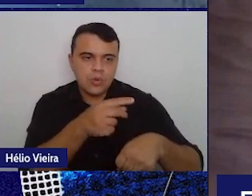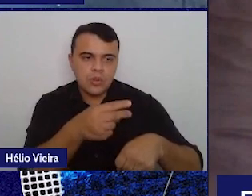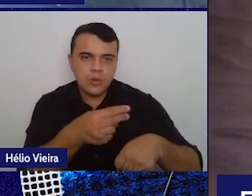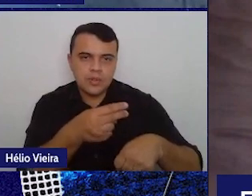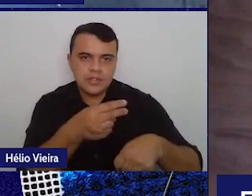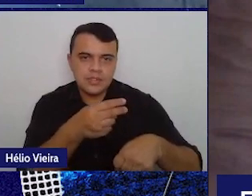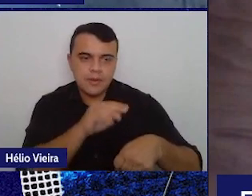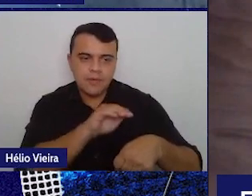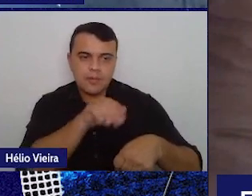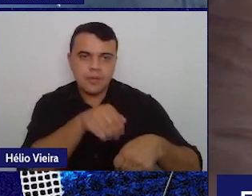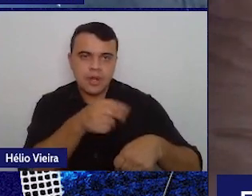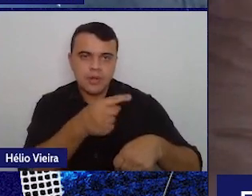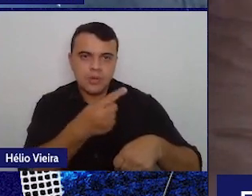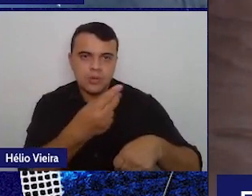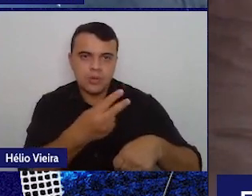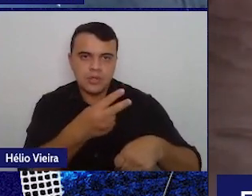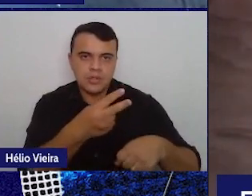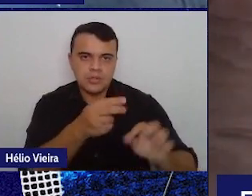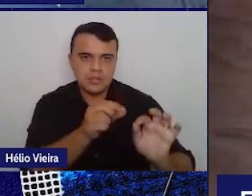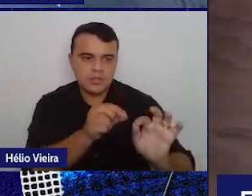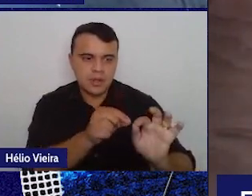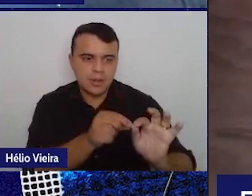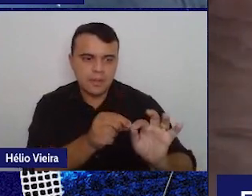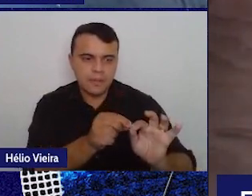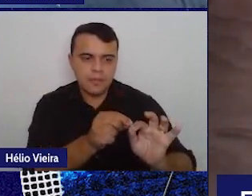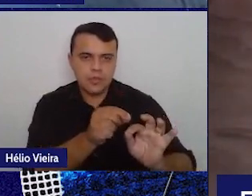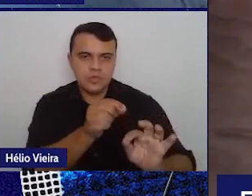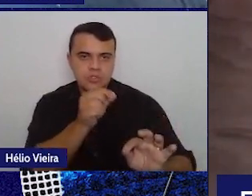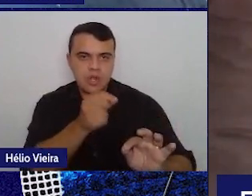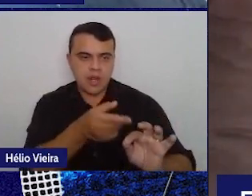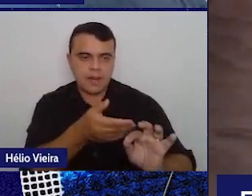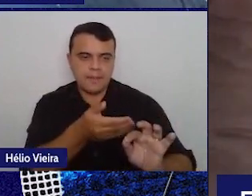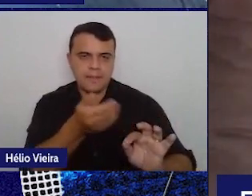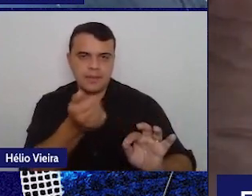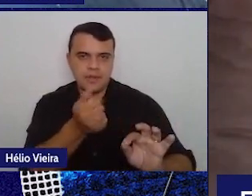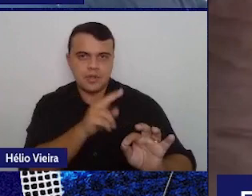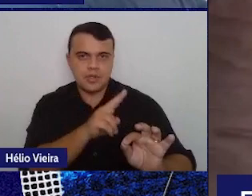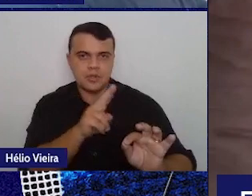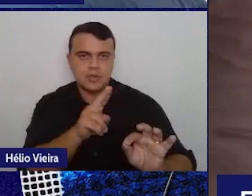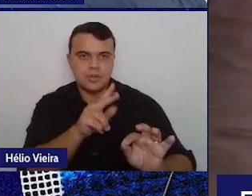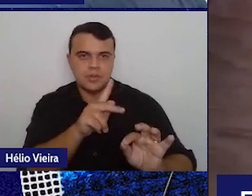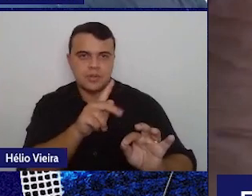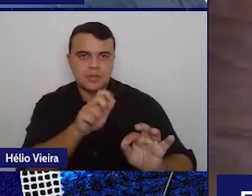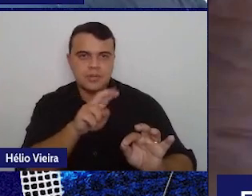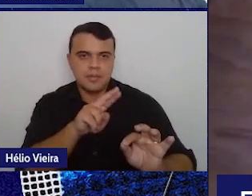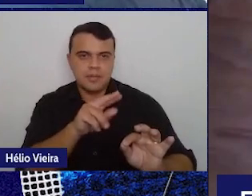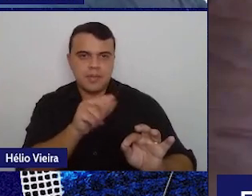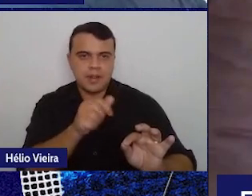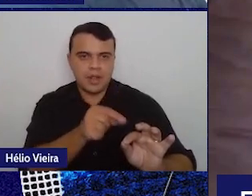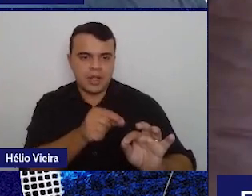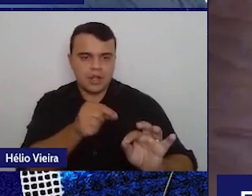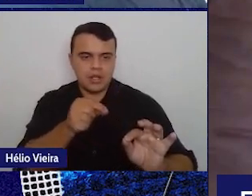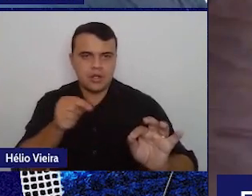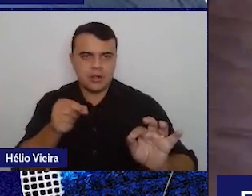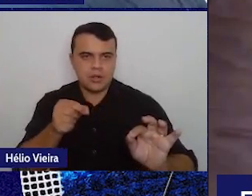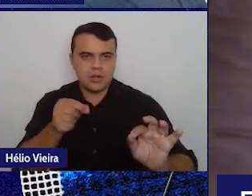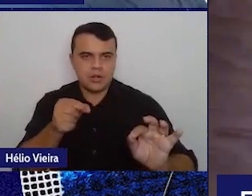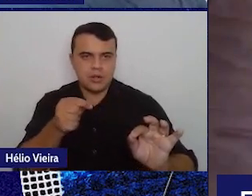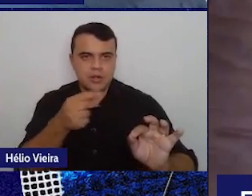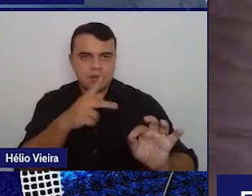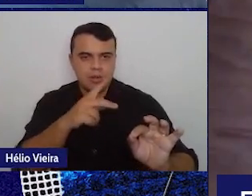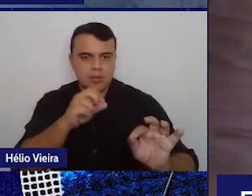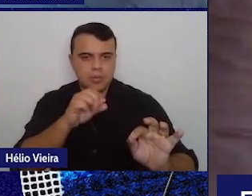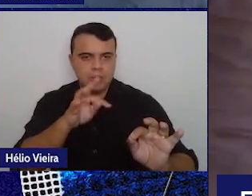2, e vou puxar uma perna, que as pessoas chamam de perna comprida, oblíqua, ou seja, o ponto